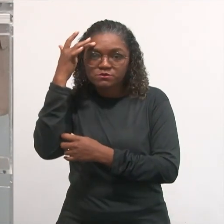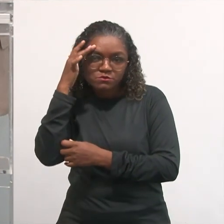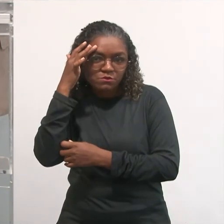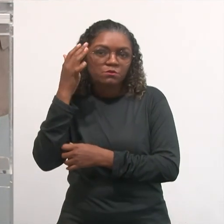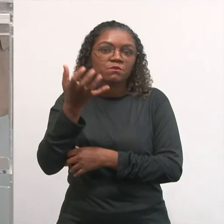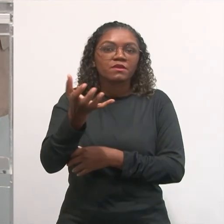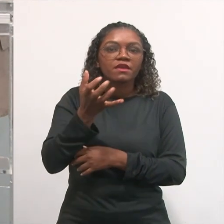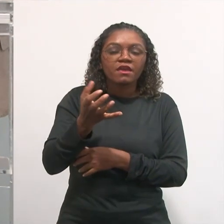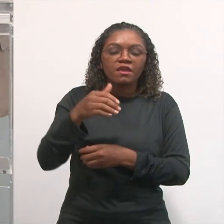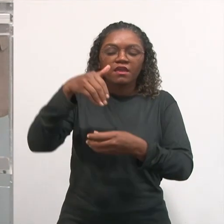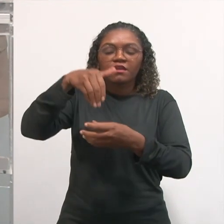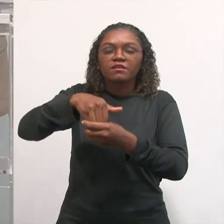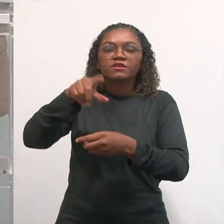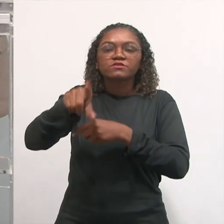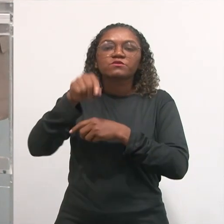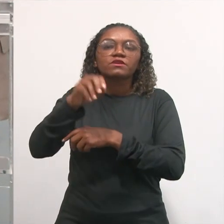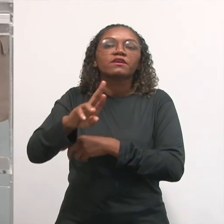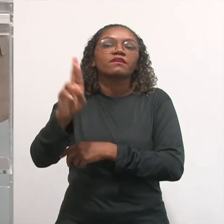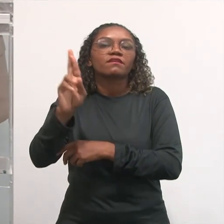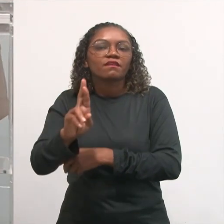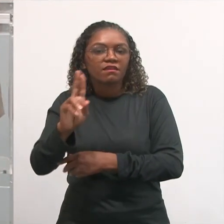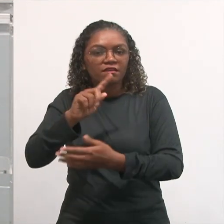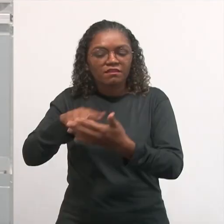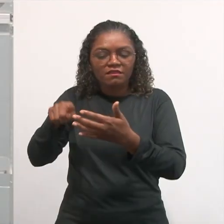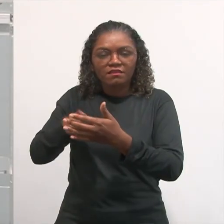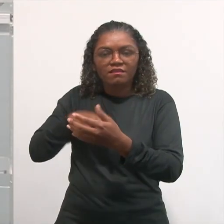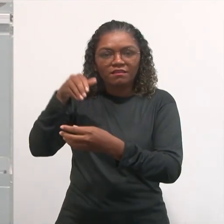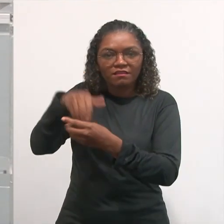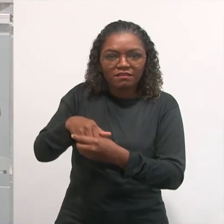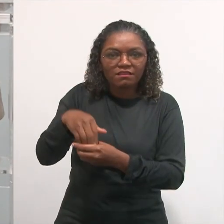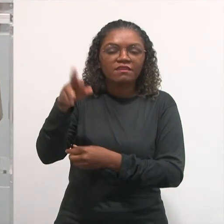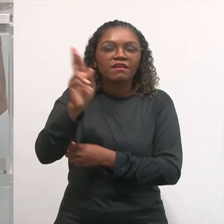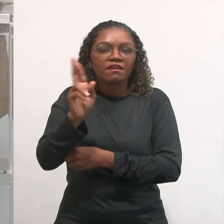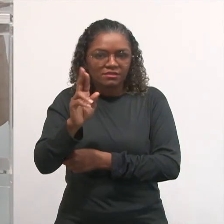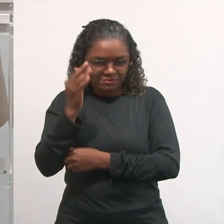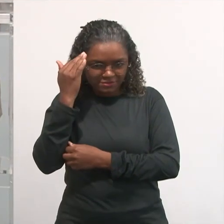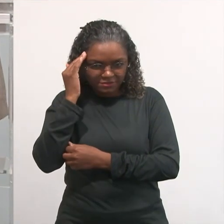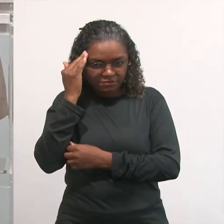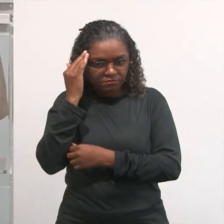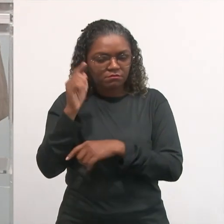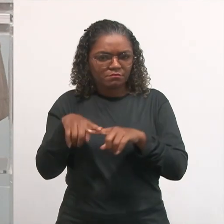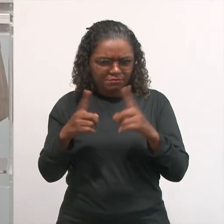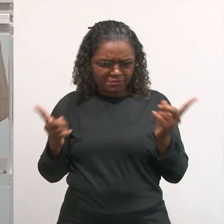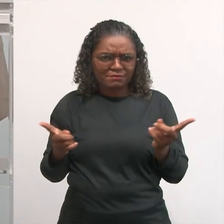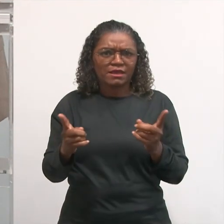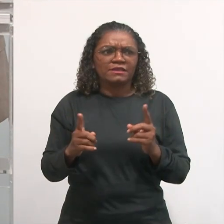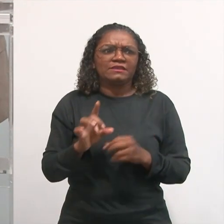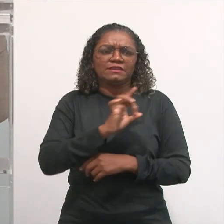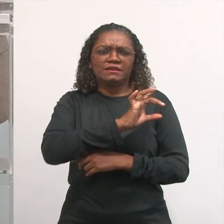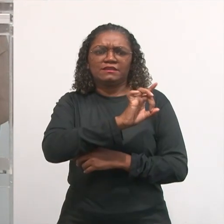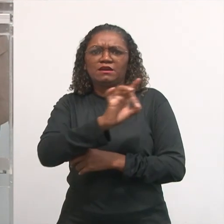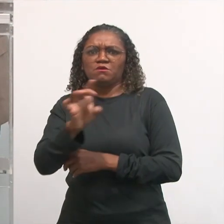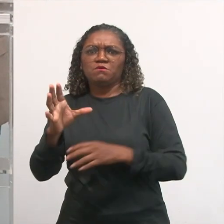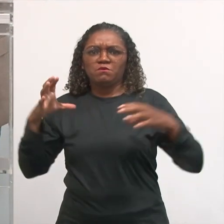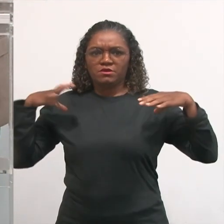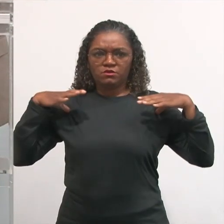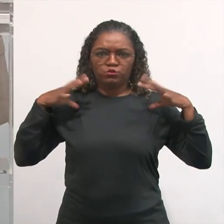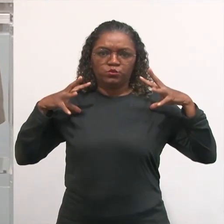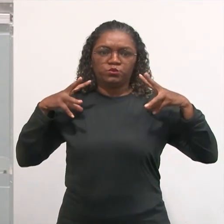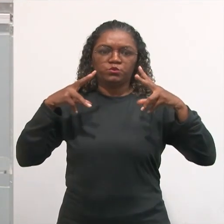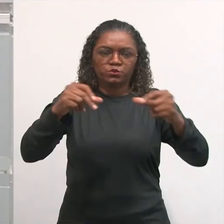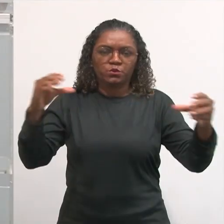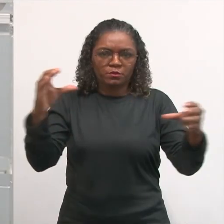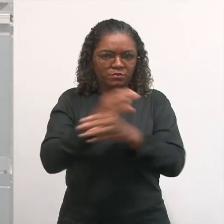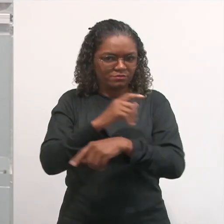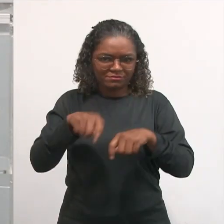daquela cidade. Correto? Ele não entrevistou, mesmo porque demora muito tempo, né? Demora muito tempo e a dinâmica